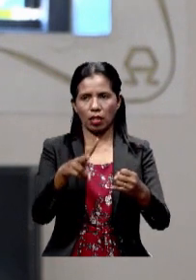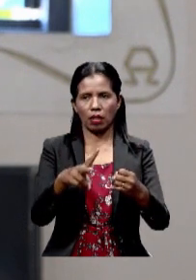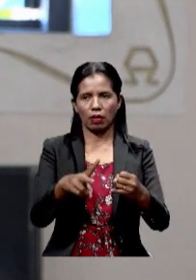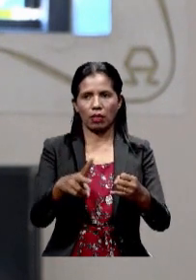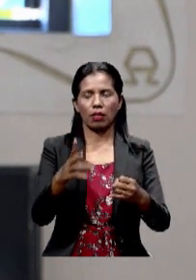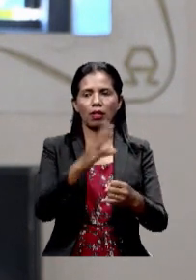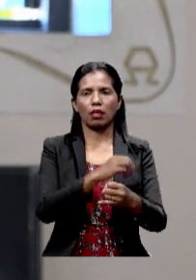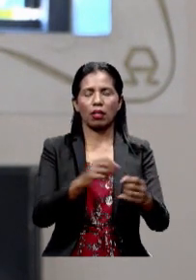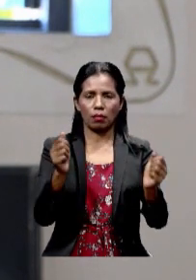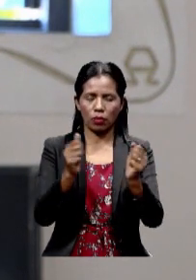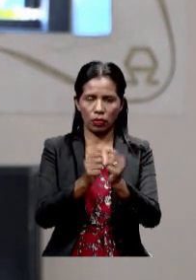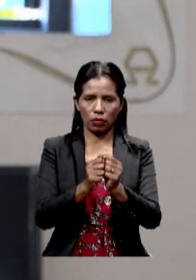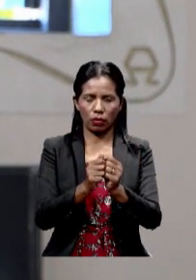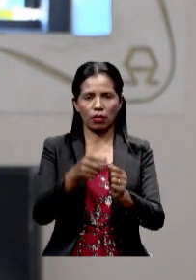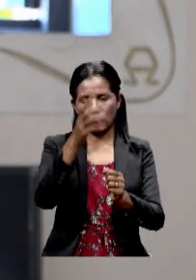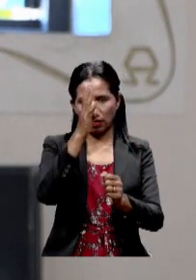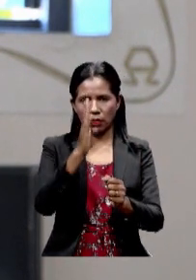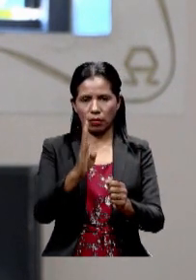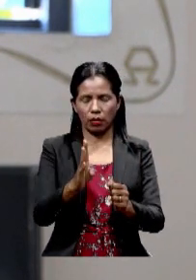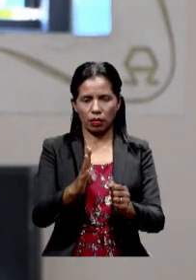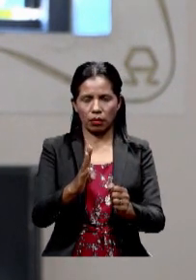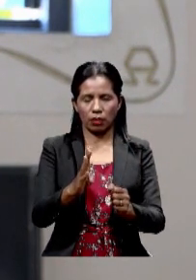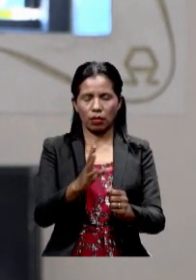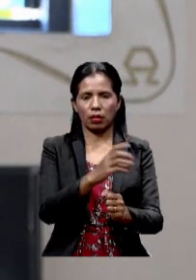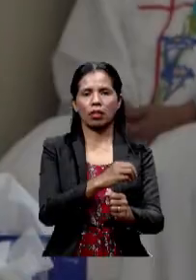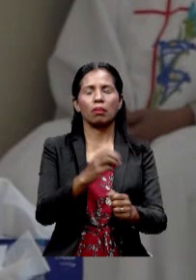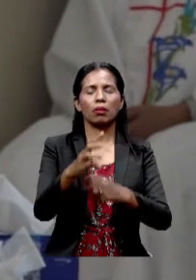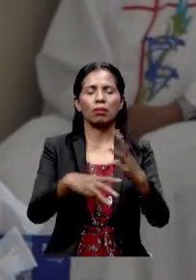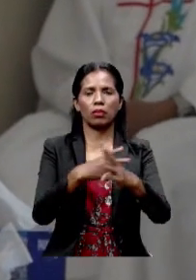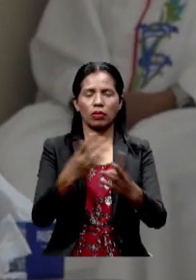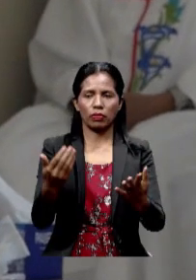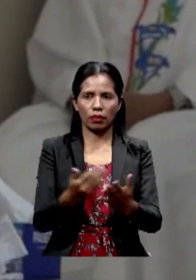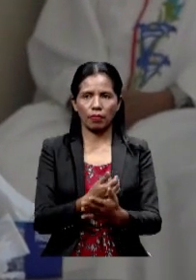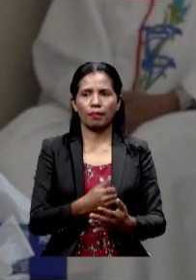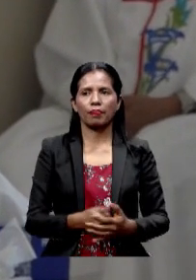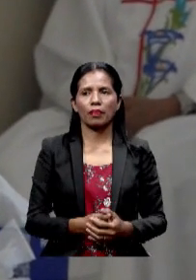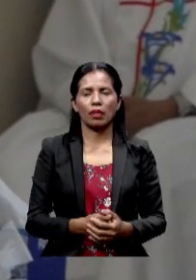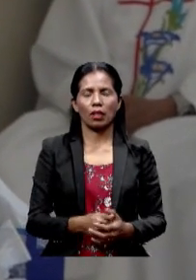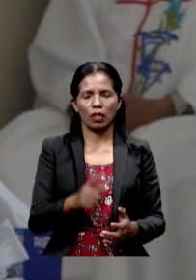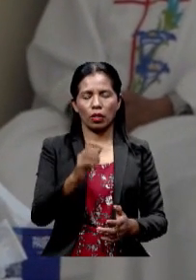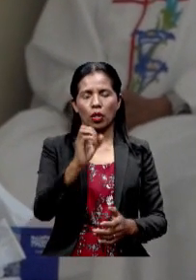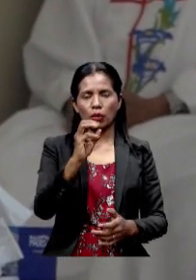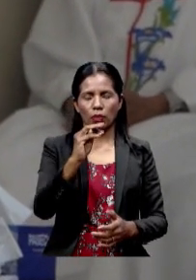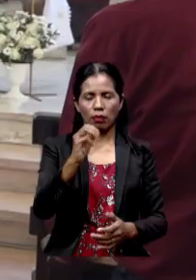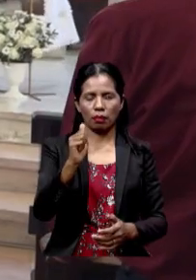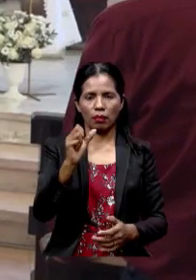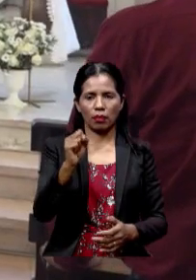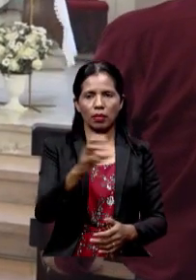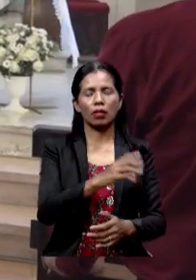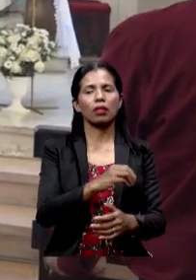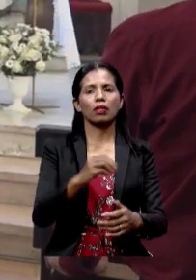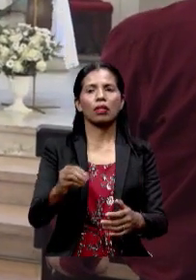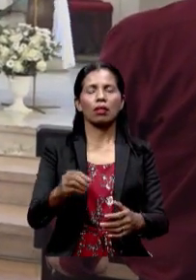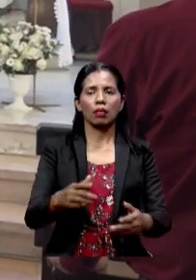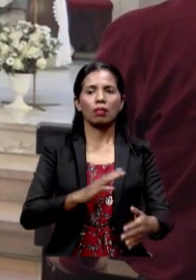al fuego, un fuego, mató a la ley. Matebian saudoso Tomás Pereira Guterres em Bariamoru,